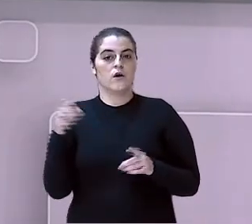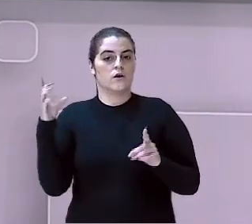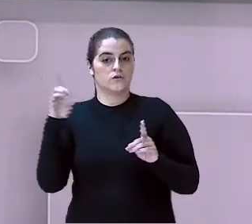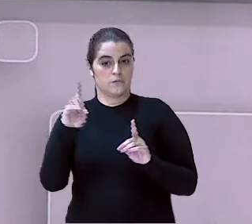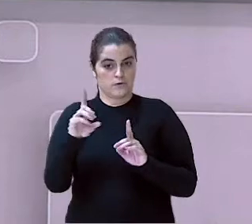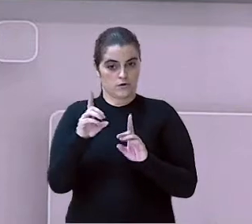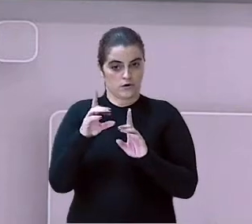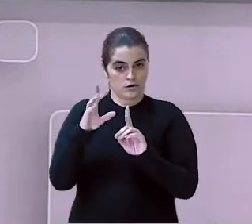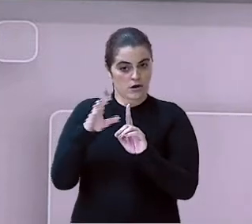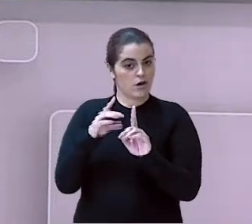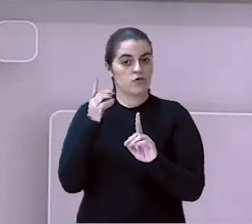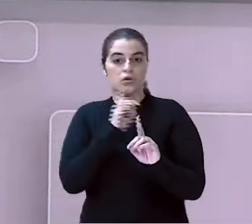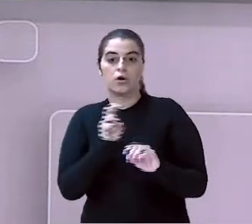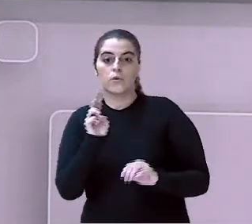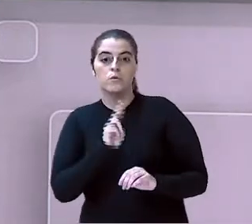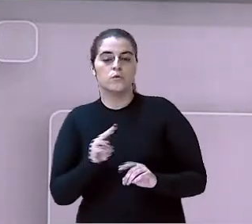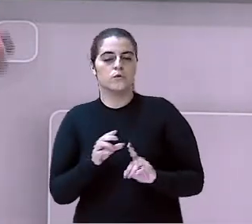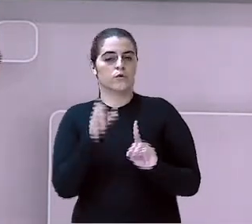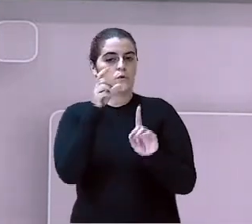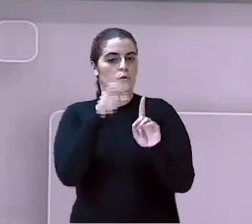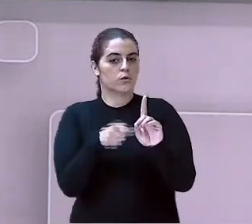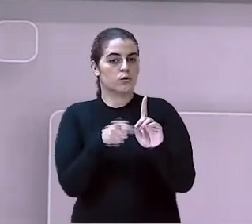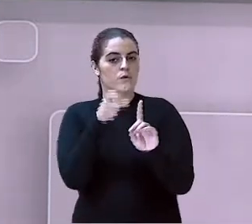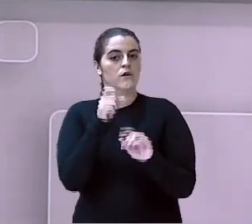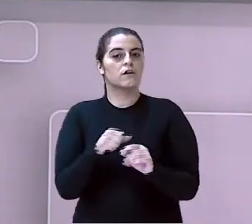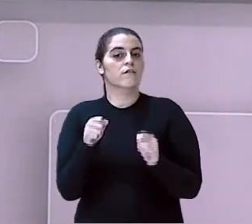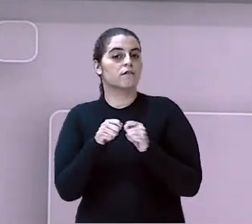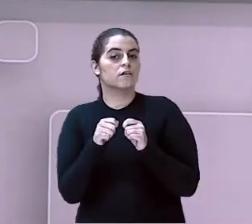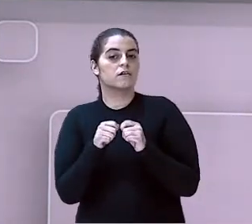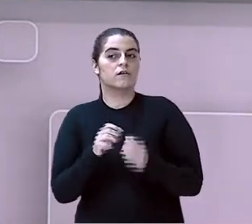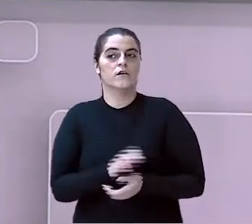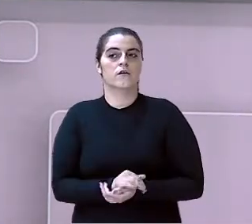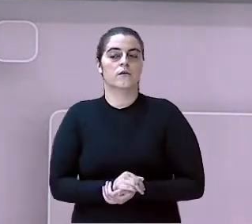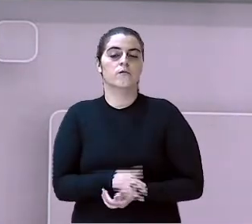falam, né, na altura da voz. E para a gente poder ouvir, tem que fazer